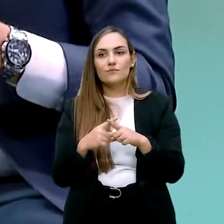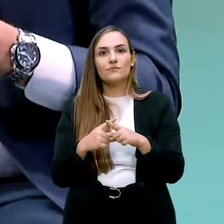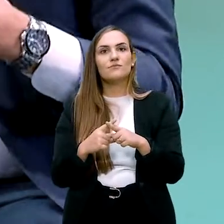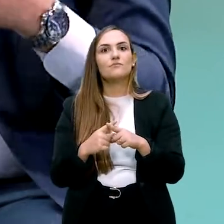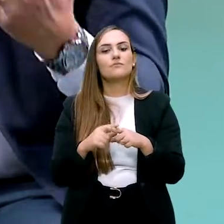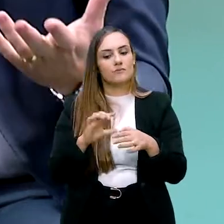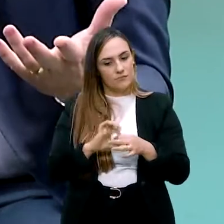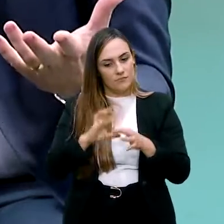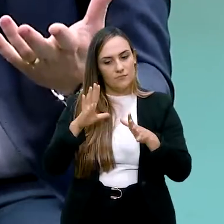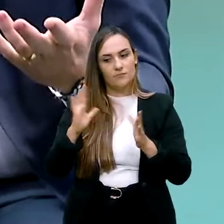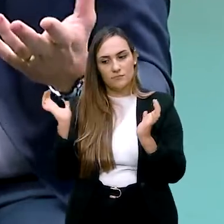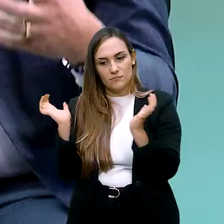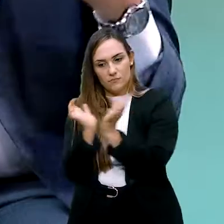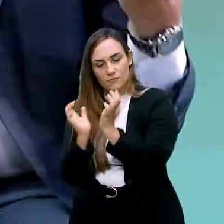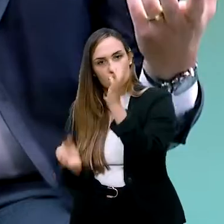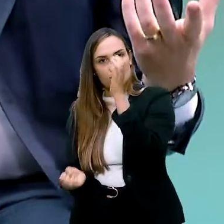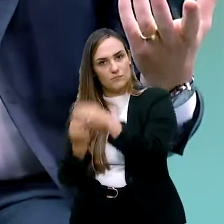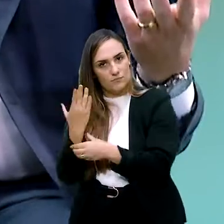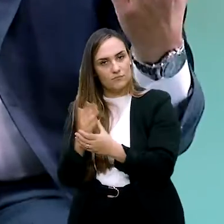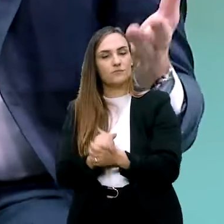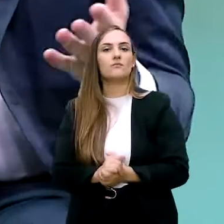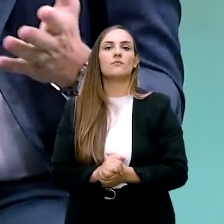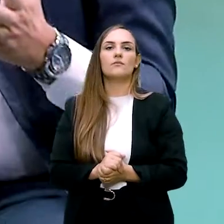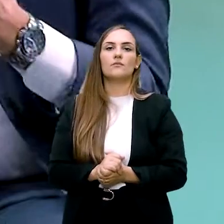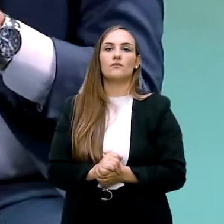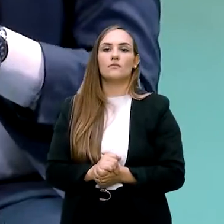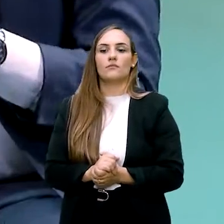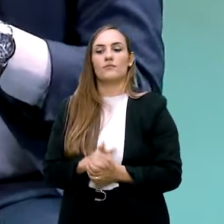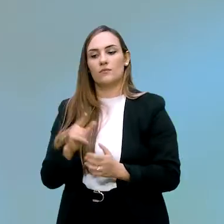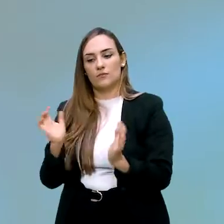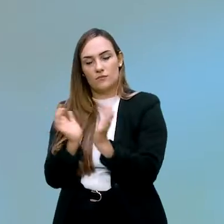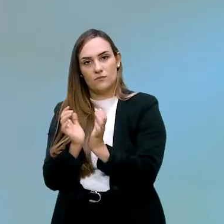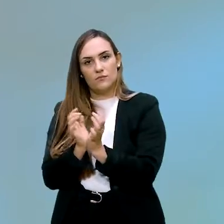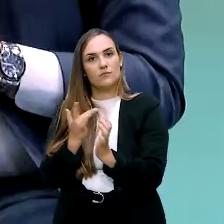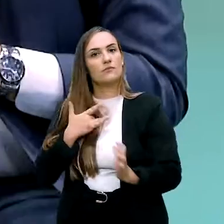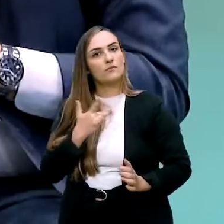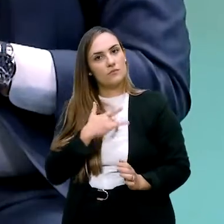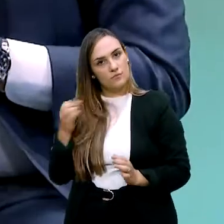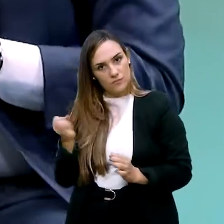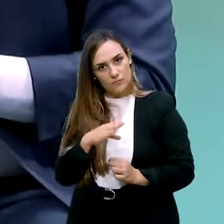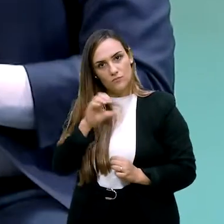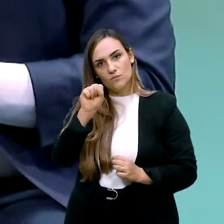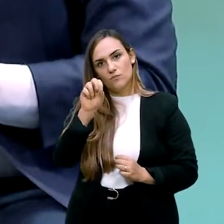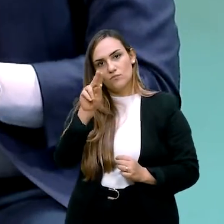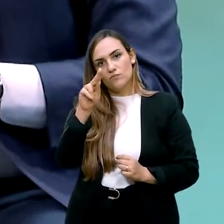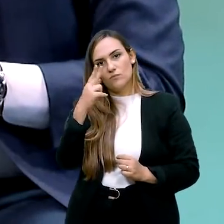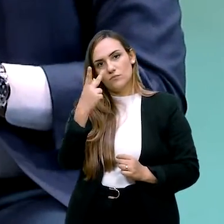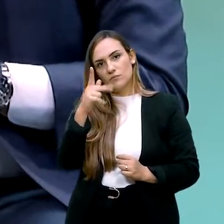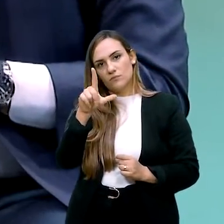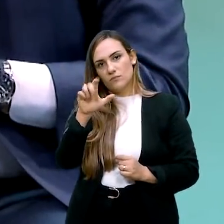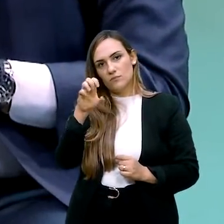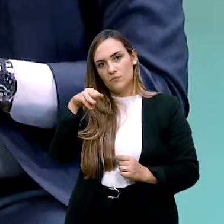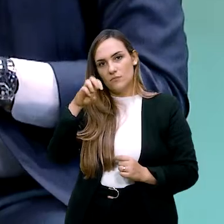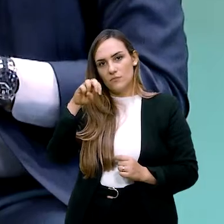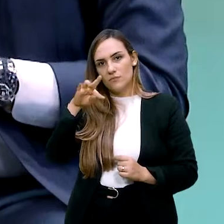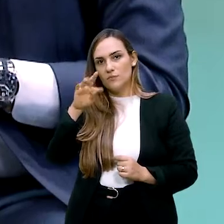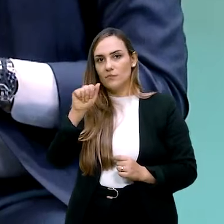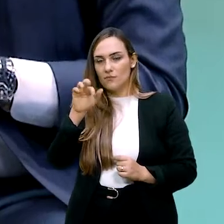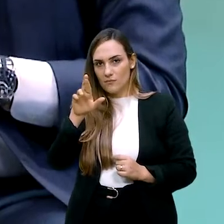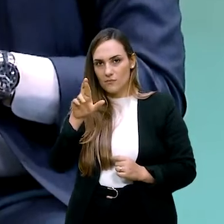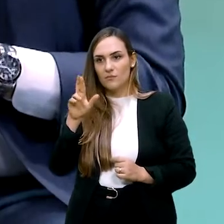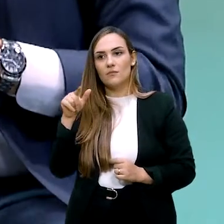sensibilidade de autorizar a criação da nossa comissão, a Comissão de Saúde Suplementar. É uma comissão nova? É uma comissão nova que